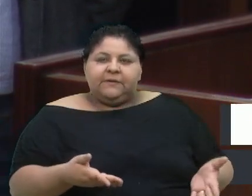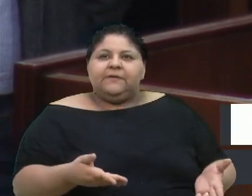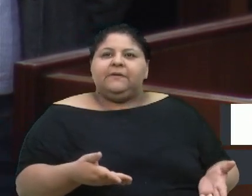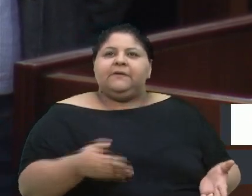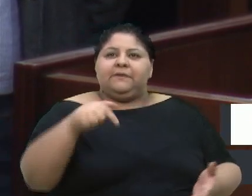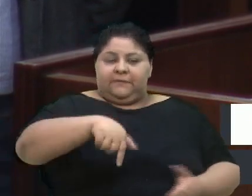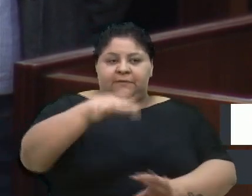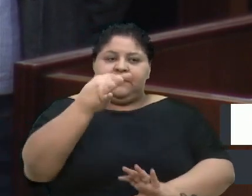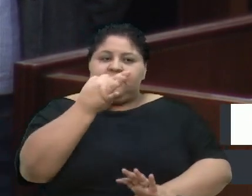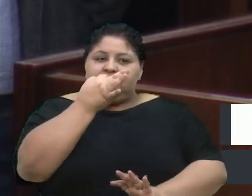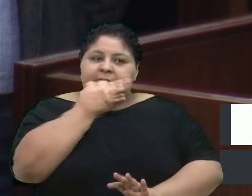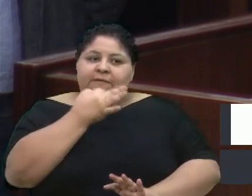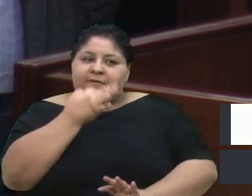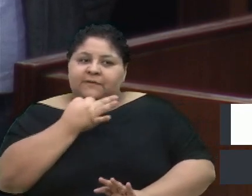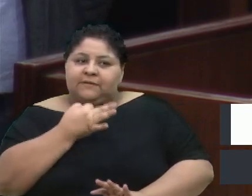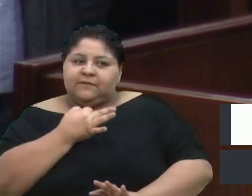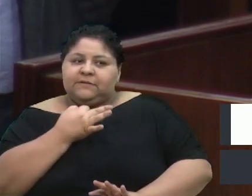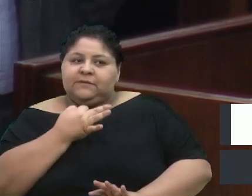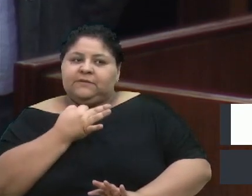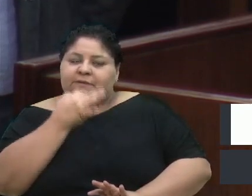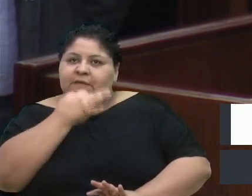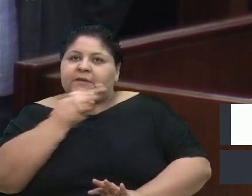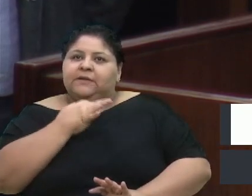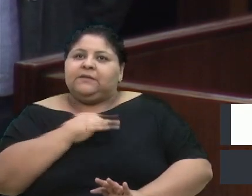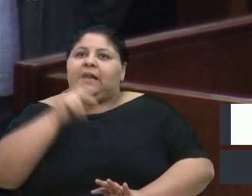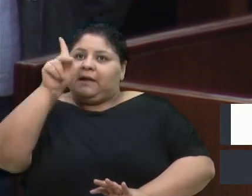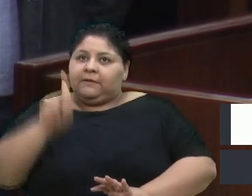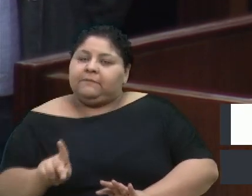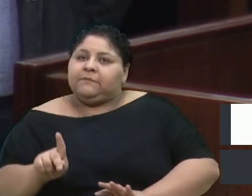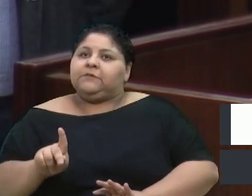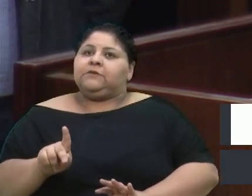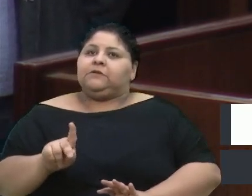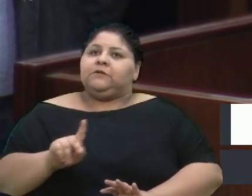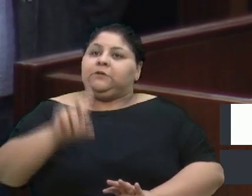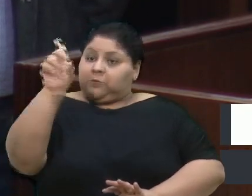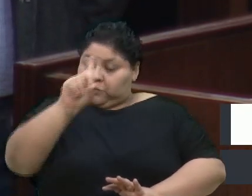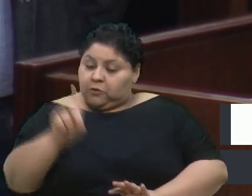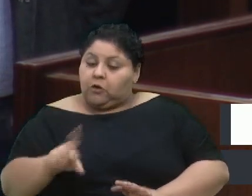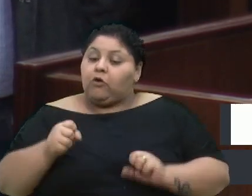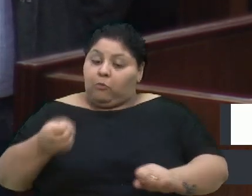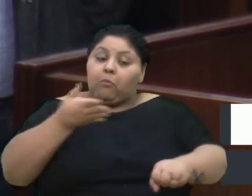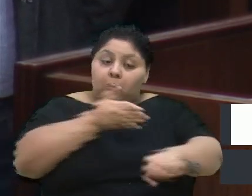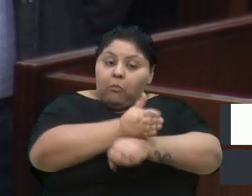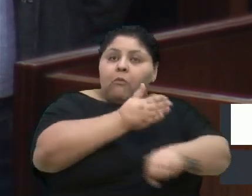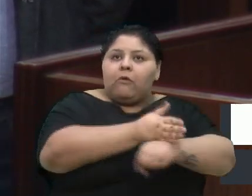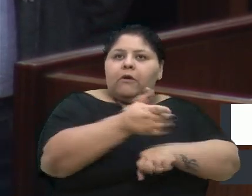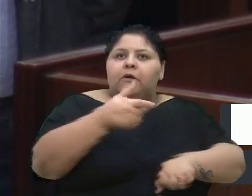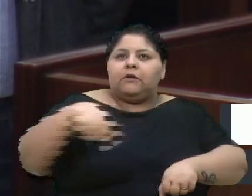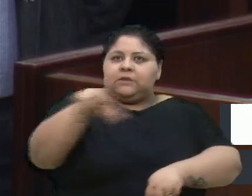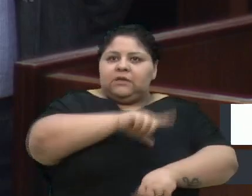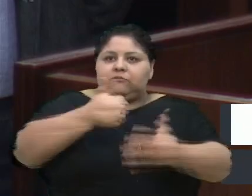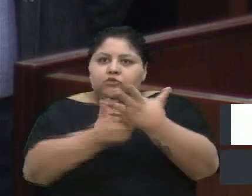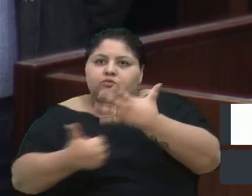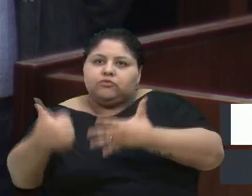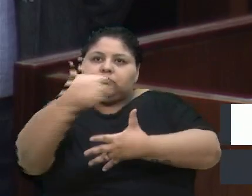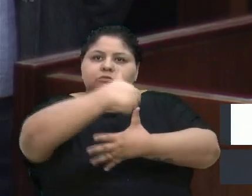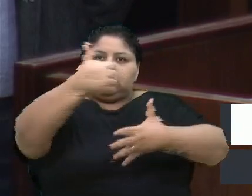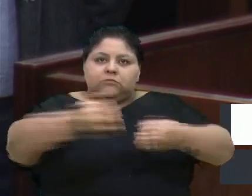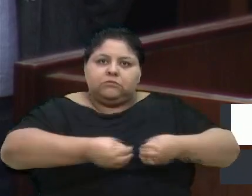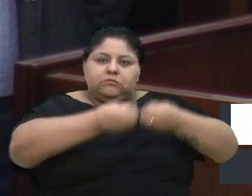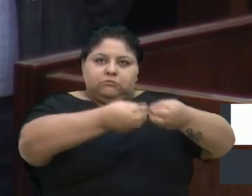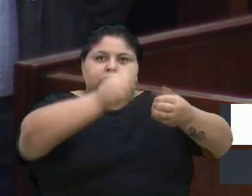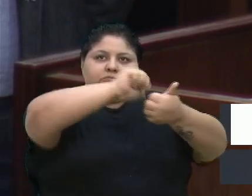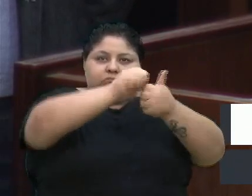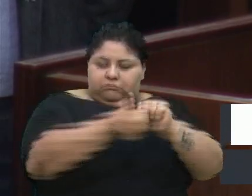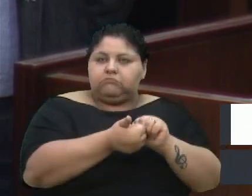Sul é, no momento, a terceira melhor equipe do estado. Nós, inclusive, temos o privilégio de ceder atletas para a Sojipa, para